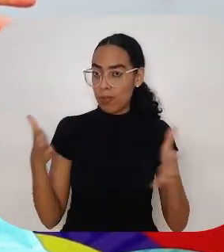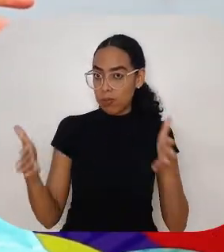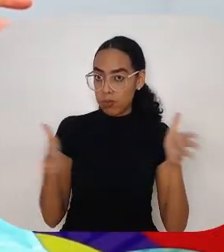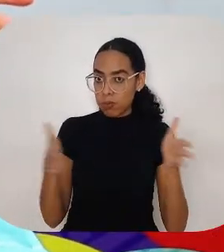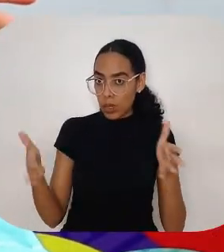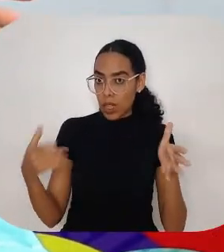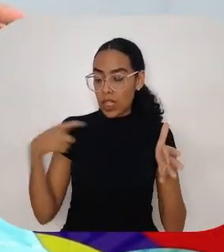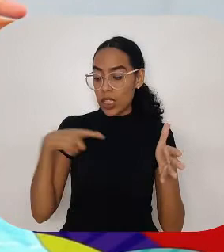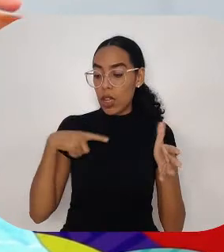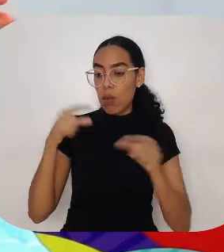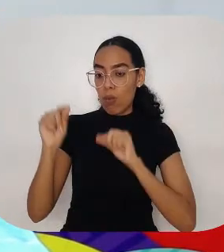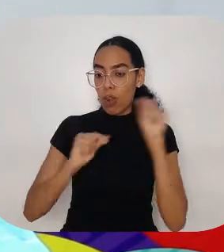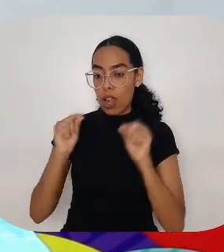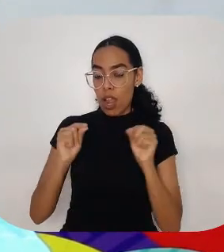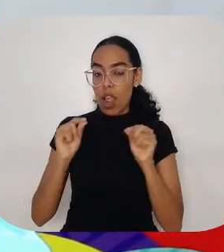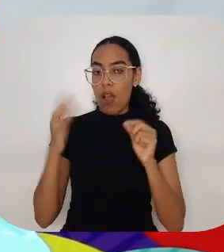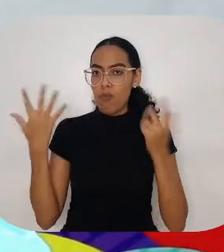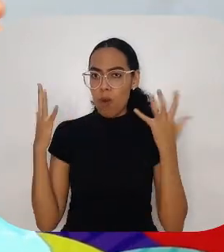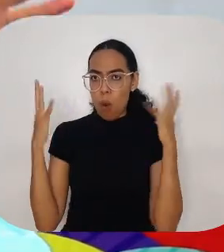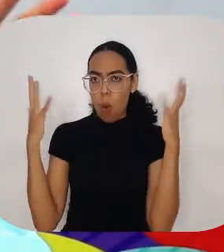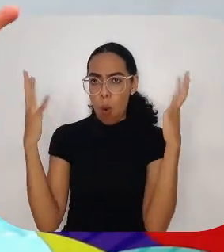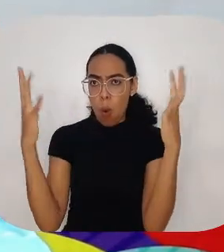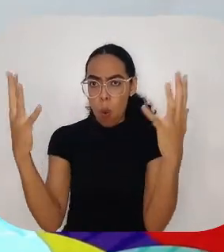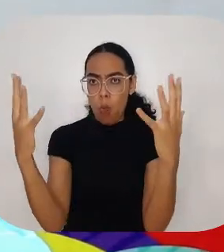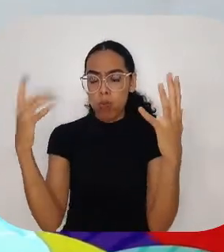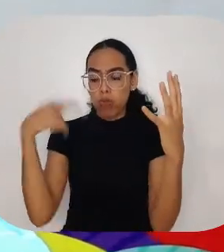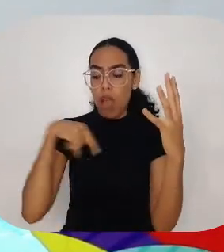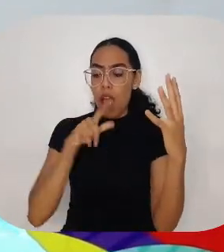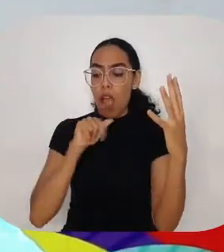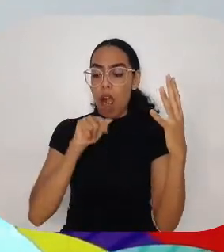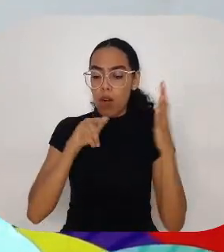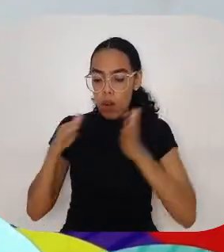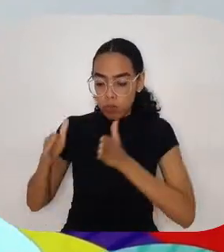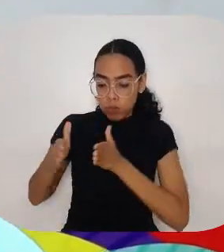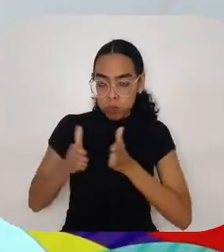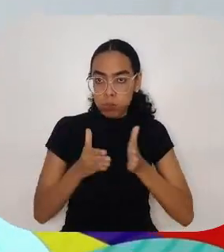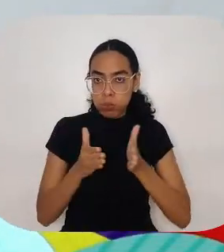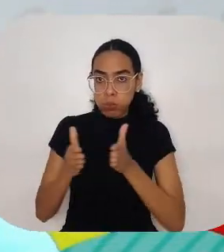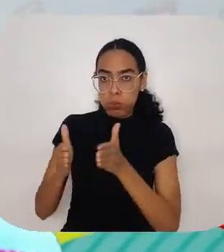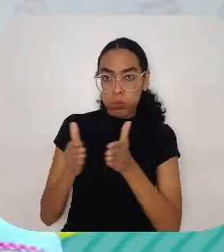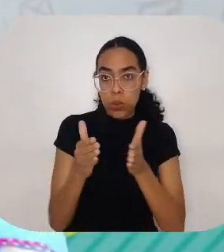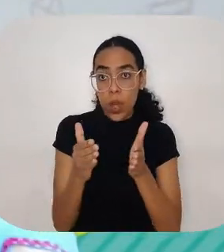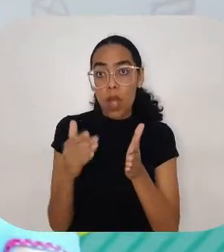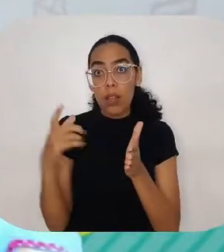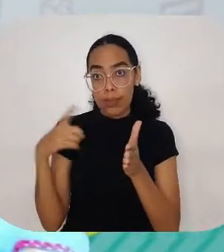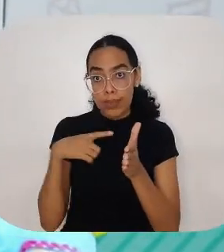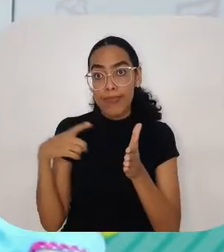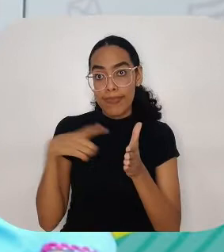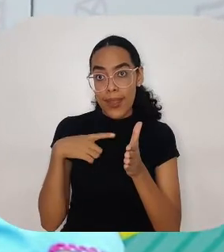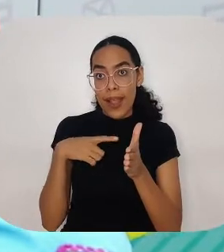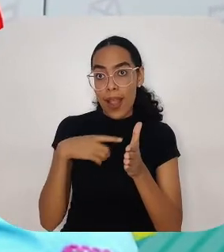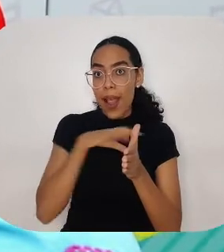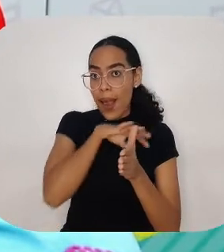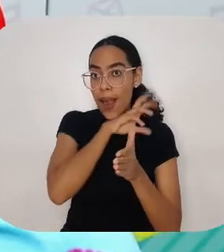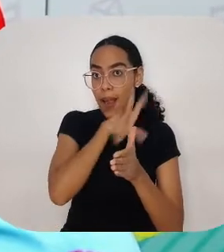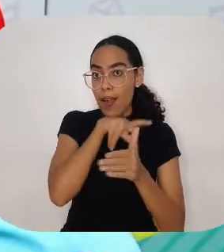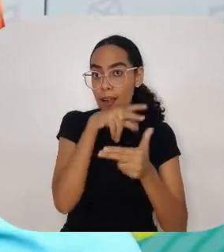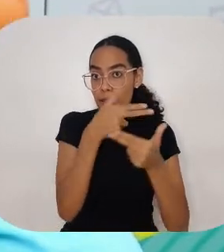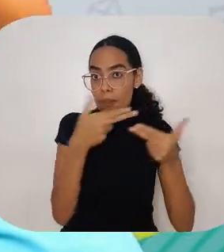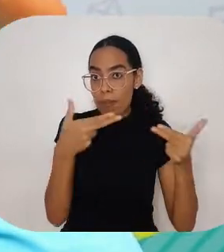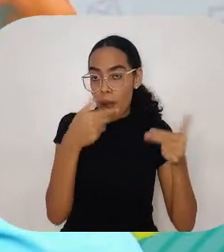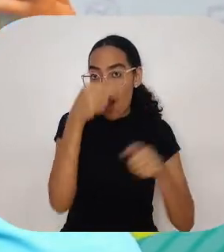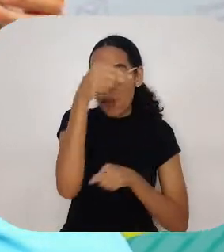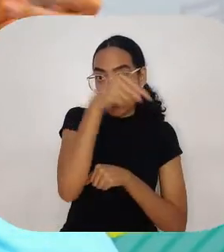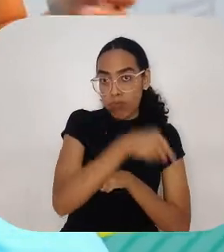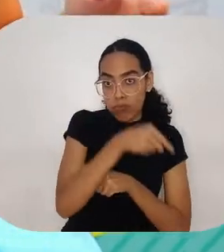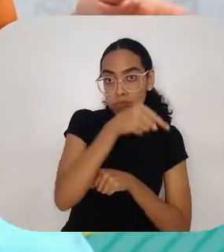passava bem no meio da floresta e tinham os bichos do lado de cá e